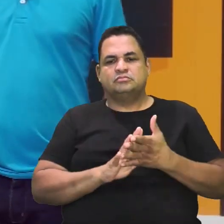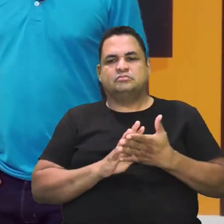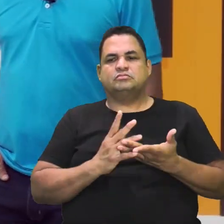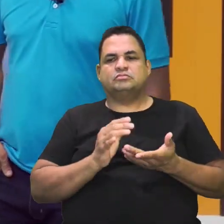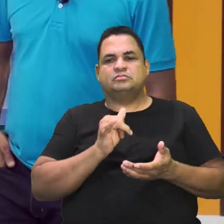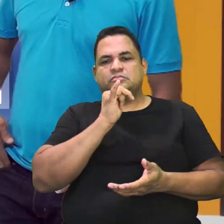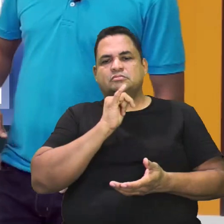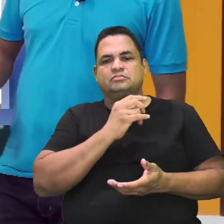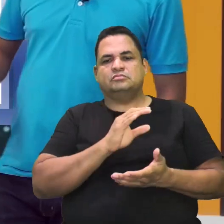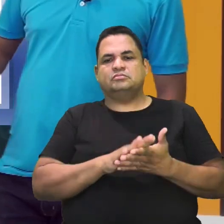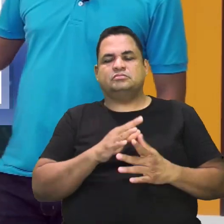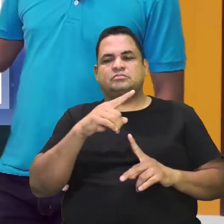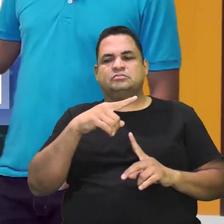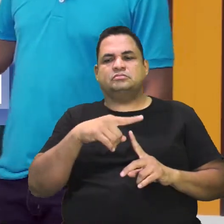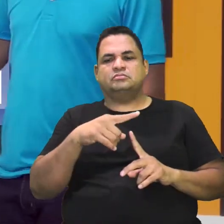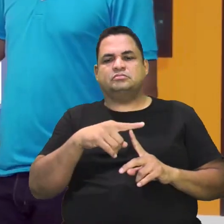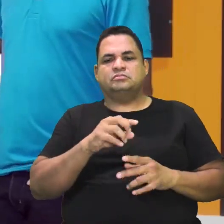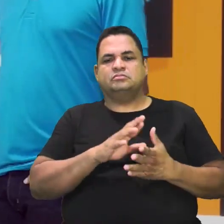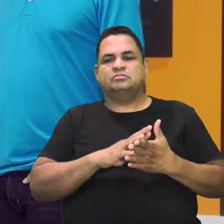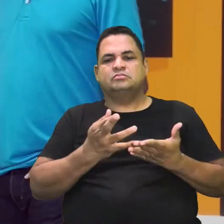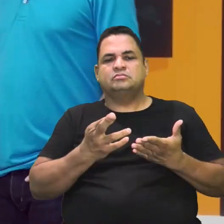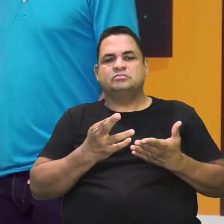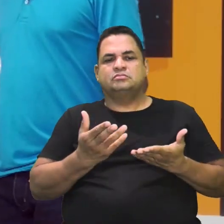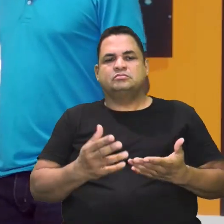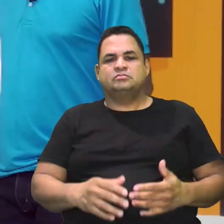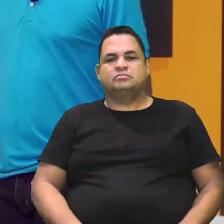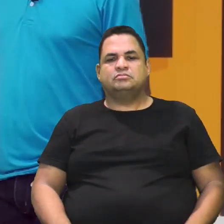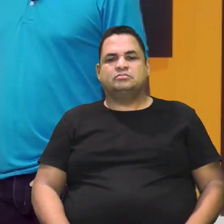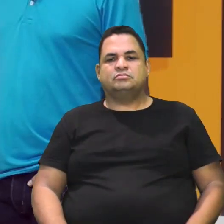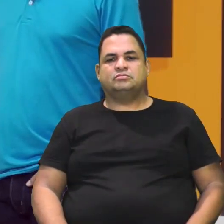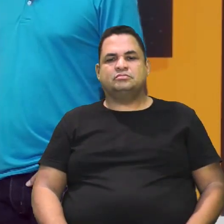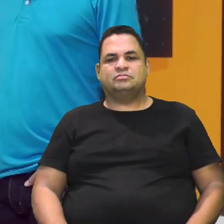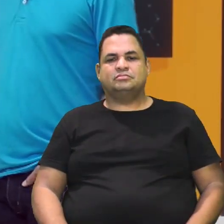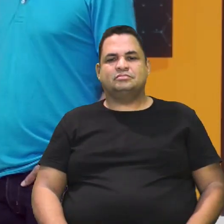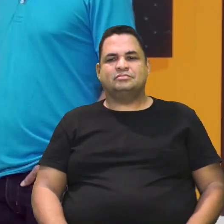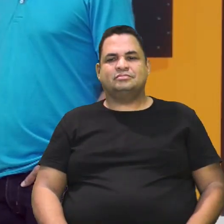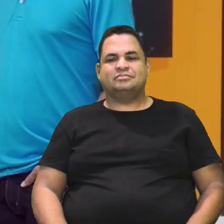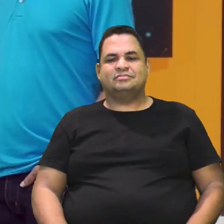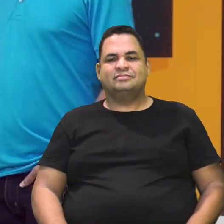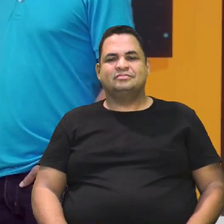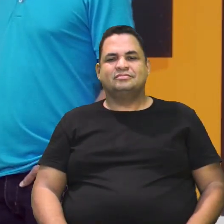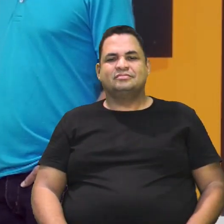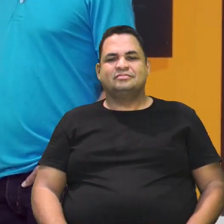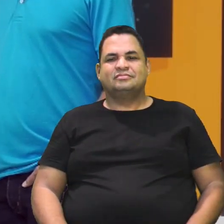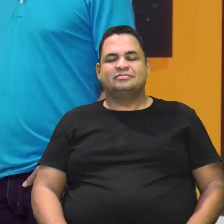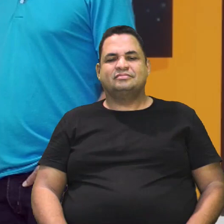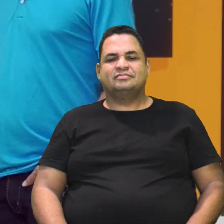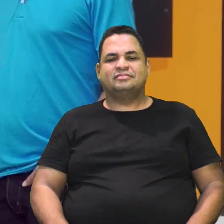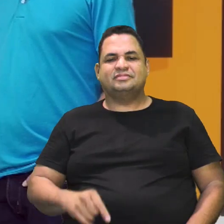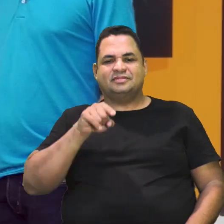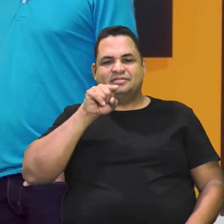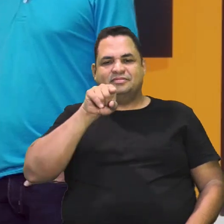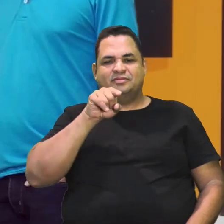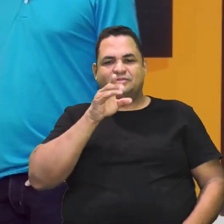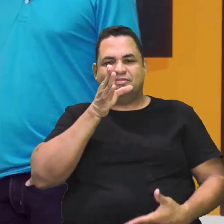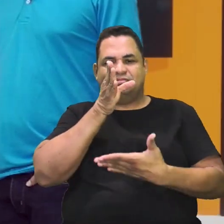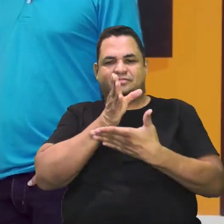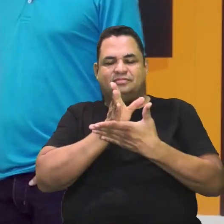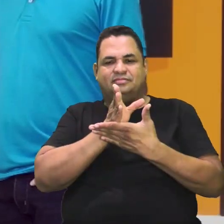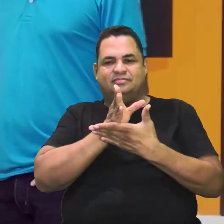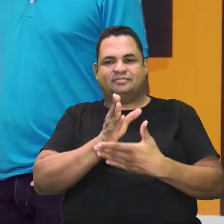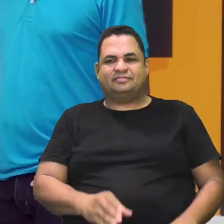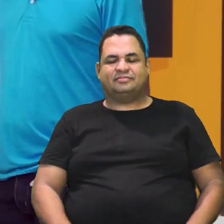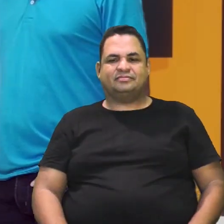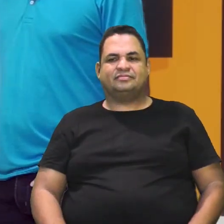retas concorrentes com um ponto em comum. O ponto deu uma deslocada, né? Mostra aí onde é para estar o ponto de verdade. Esse ponto vai ficar aqui no meio, aqui, ó, ponto em